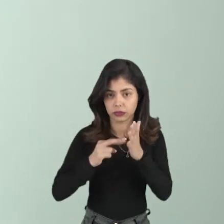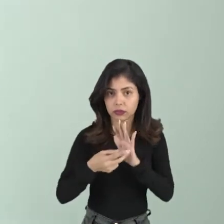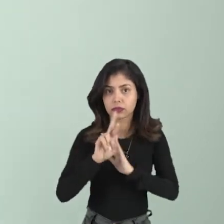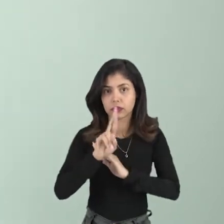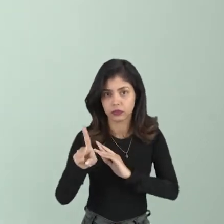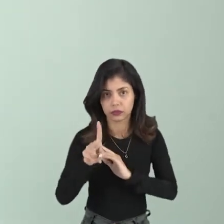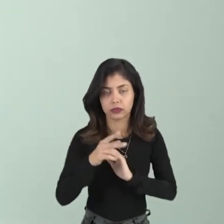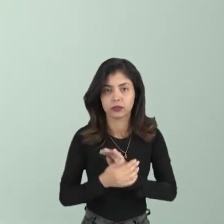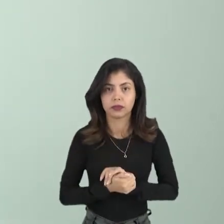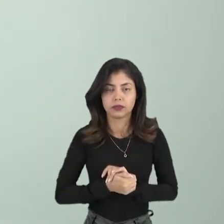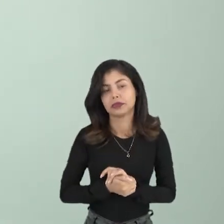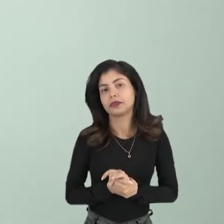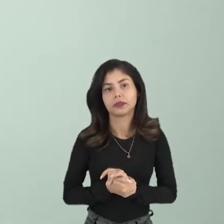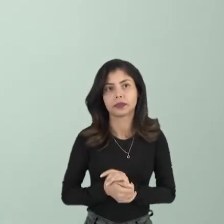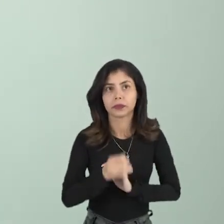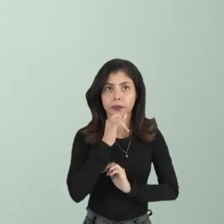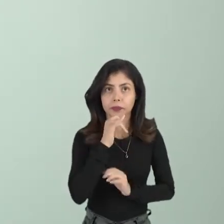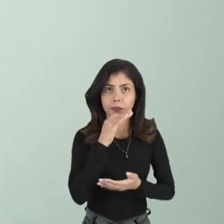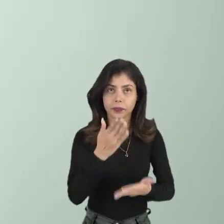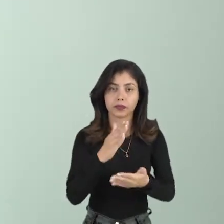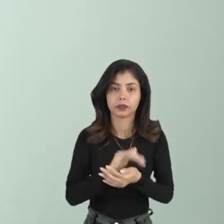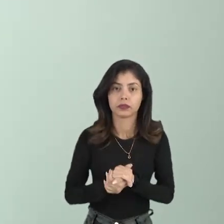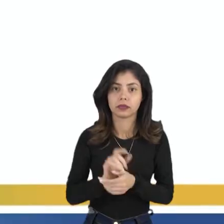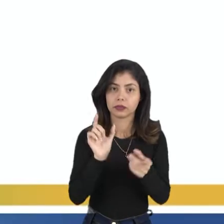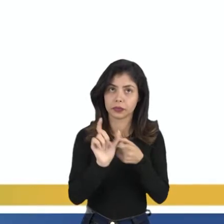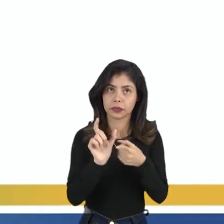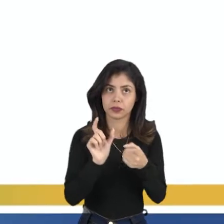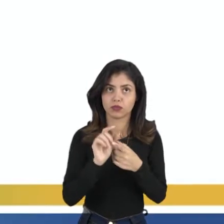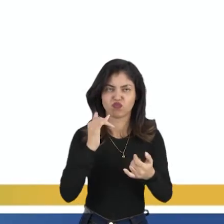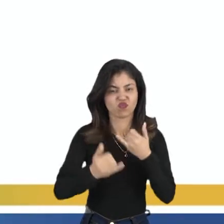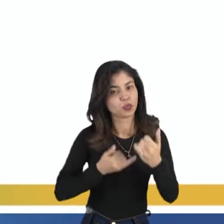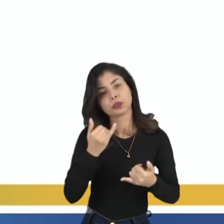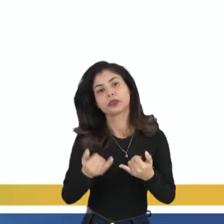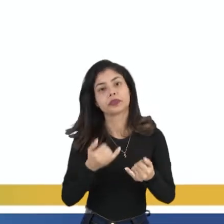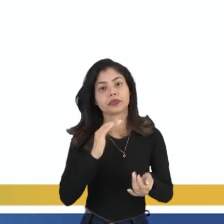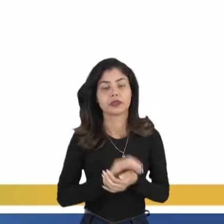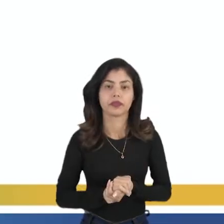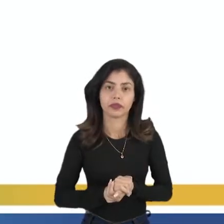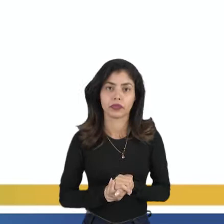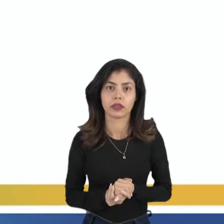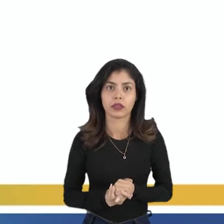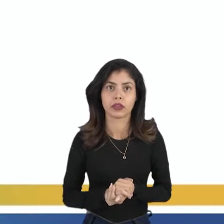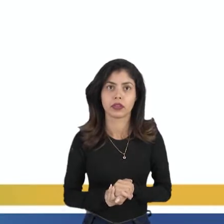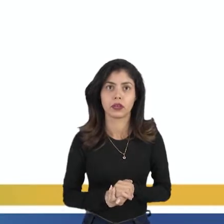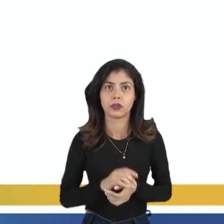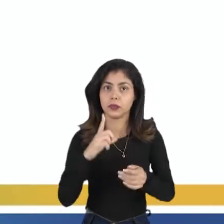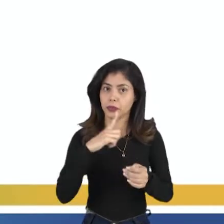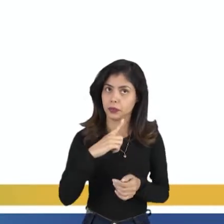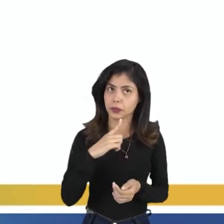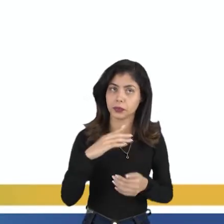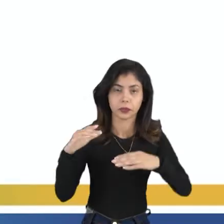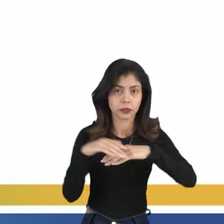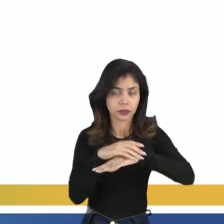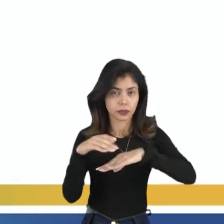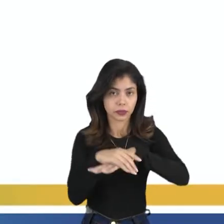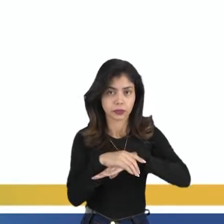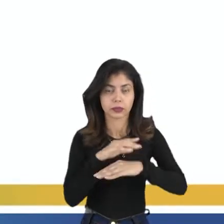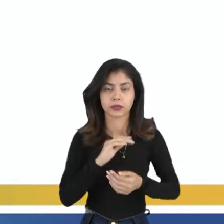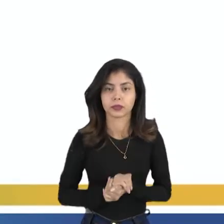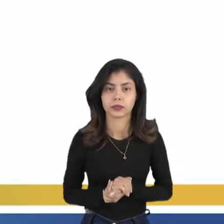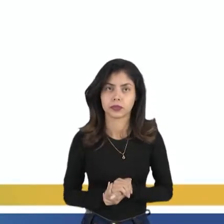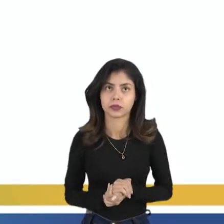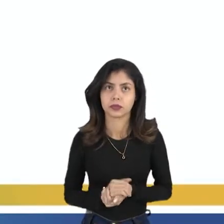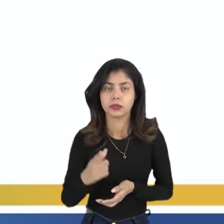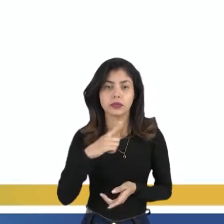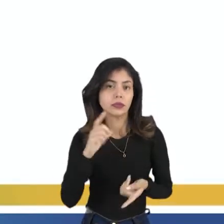significados totalmente diferentes. Por exemplo, aqui nós temos a palavra brincando. Por ser um tênis